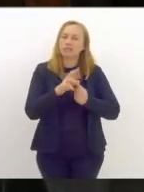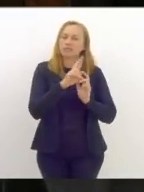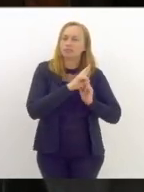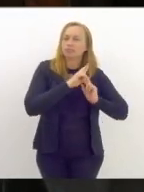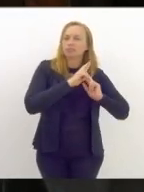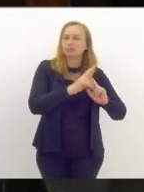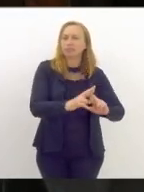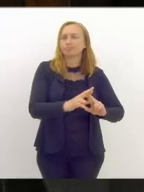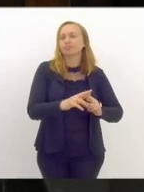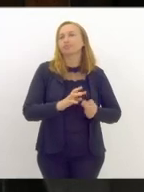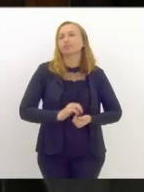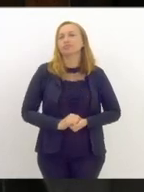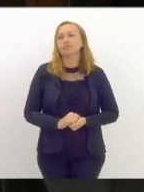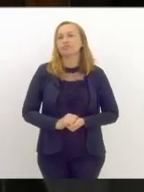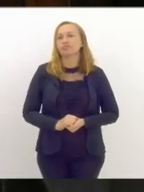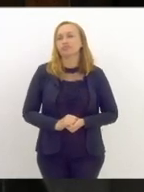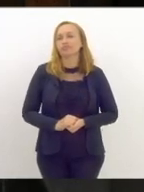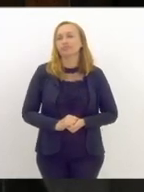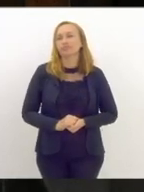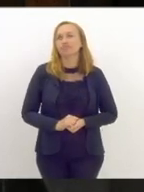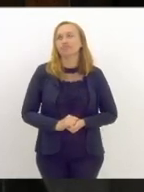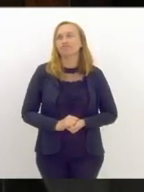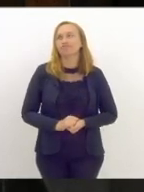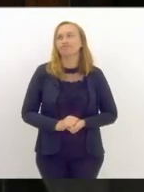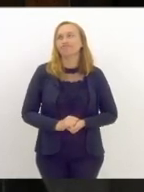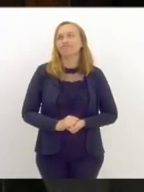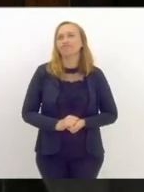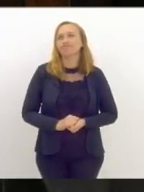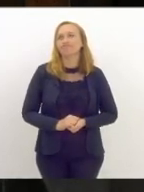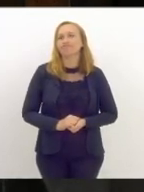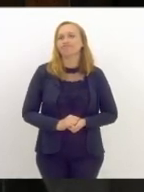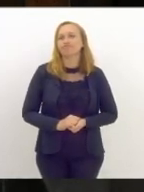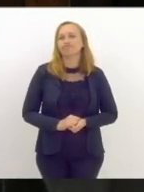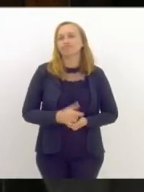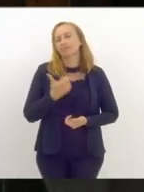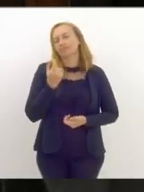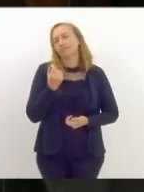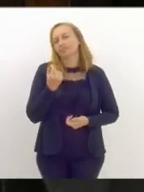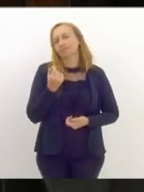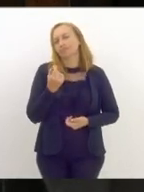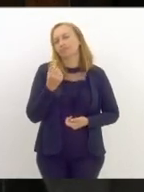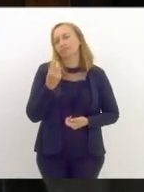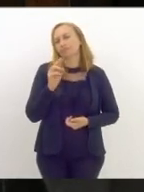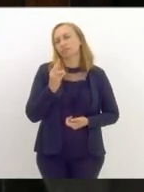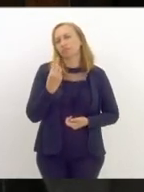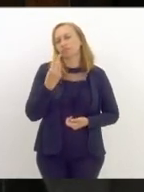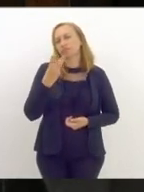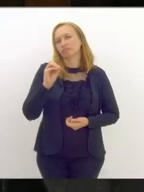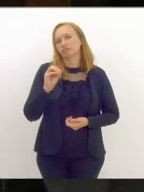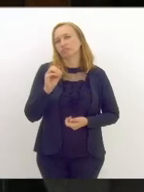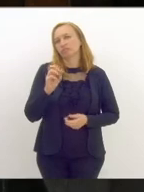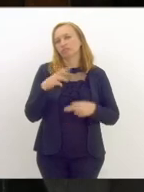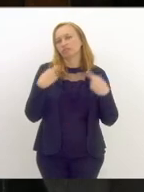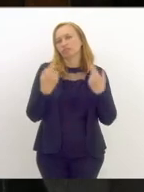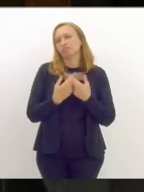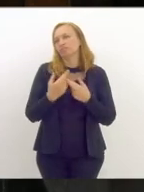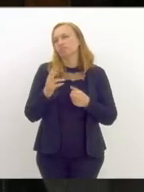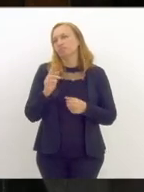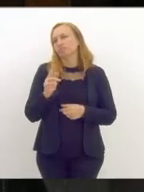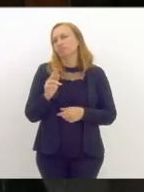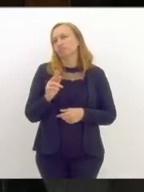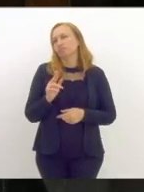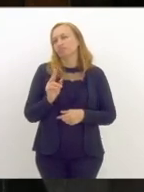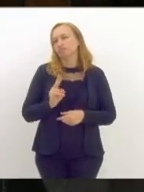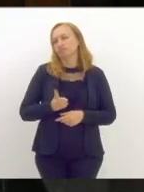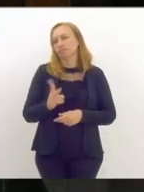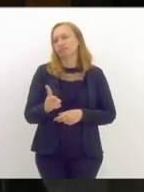responsável por... A gente deve ter feito mais 20 ou 30 reuniões, né, Rodrigo? A gente sempre